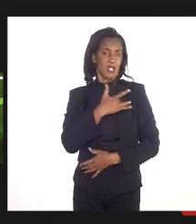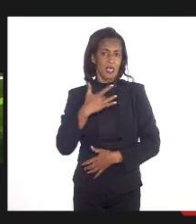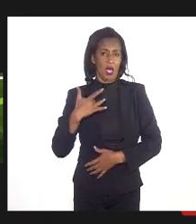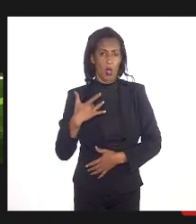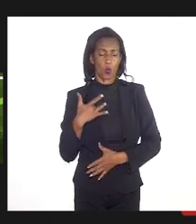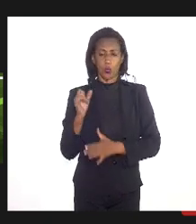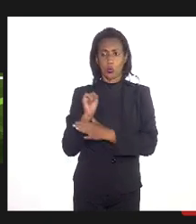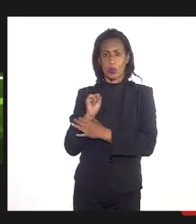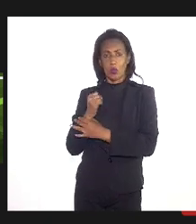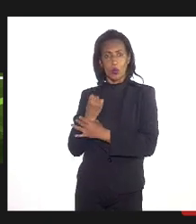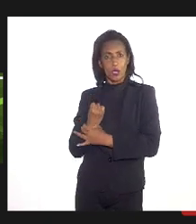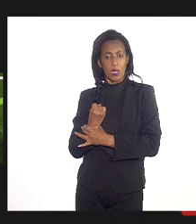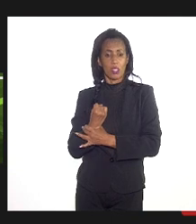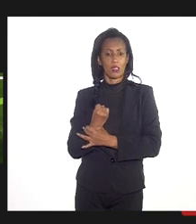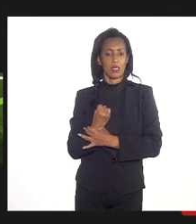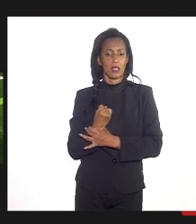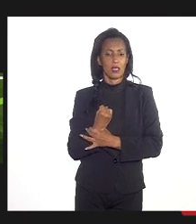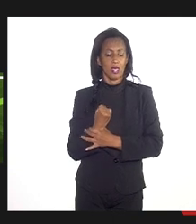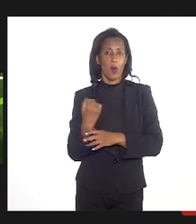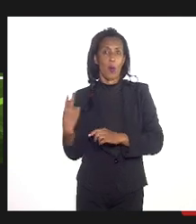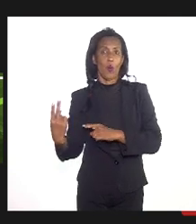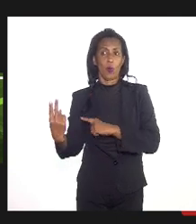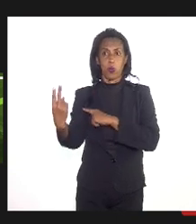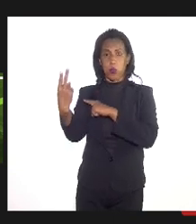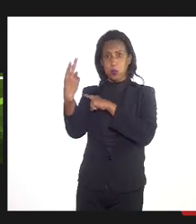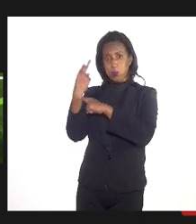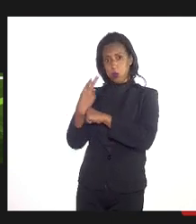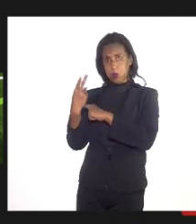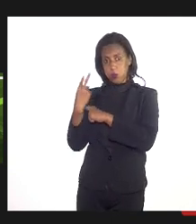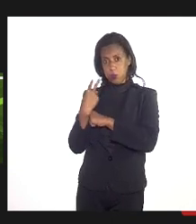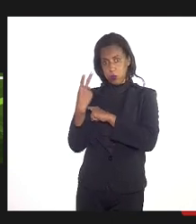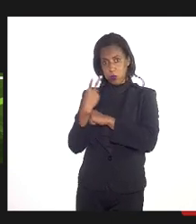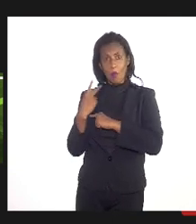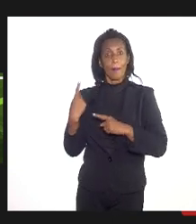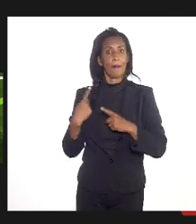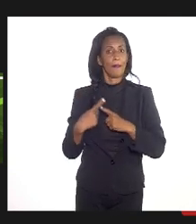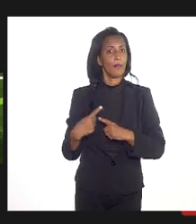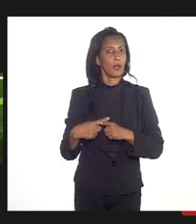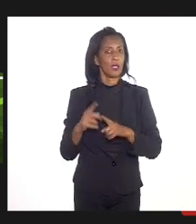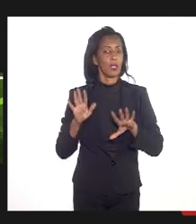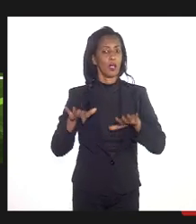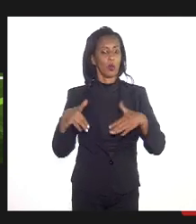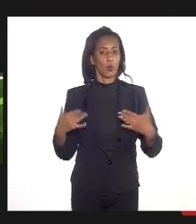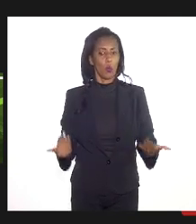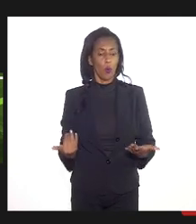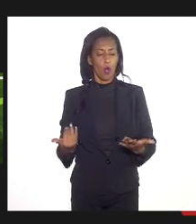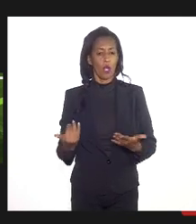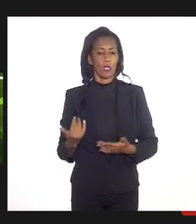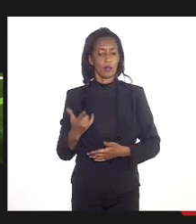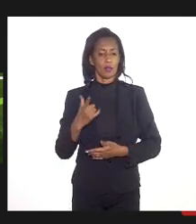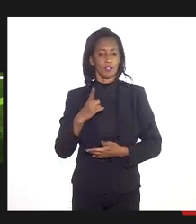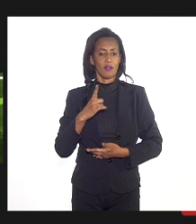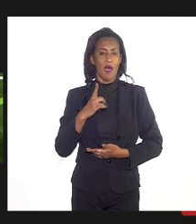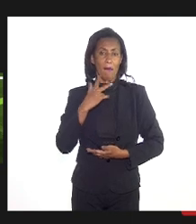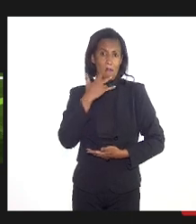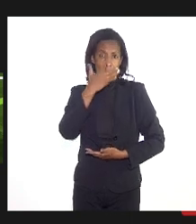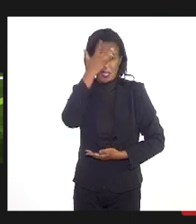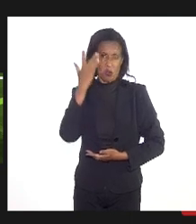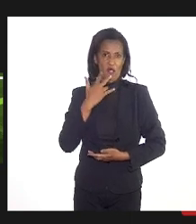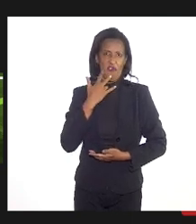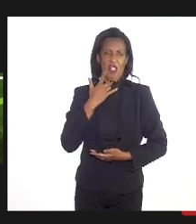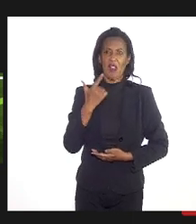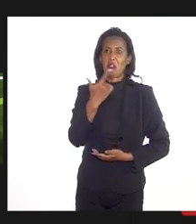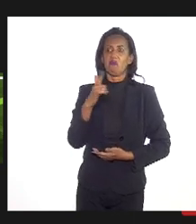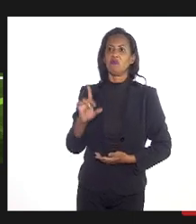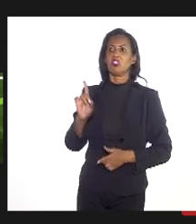saúde, segurança, proteção, porque quando se invade uma terra e diz você não tem direito, para que você